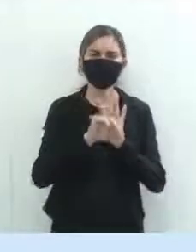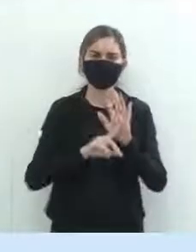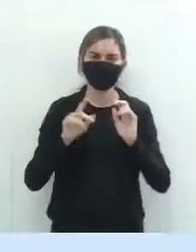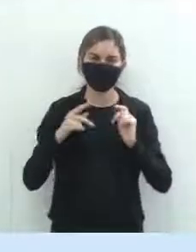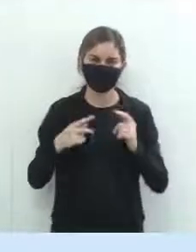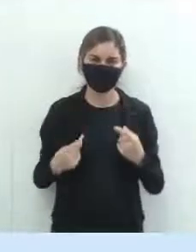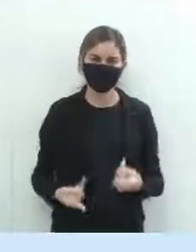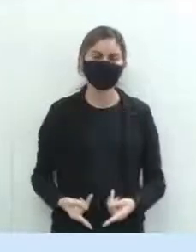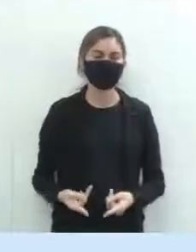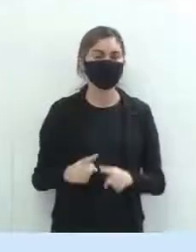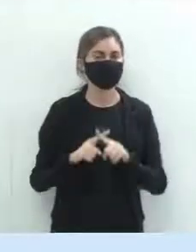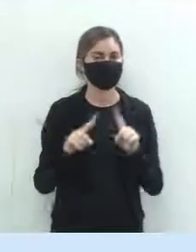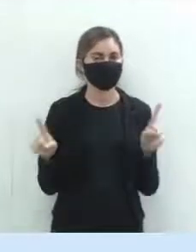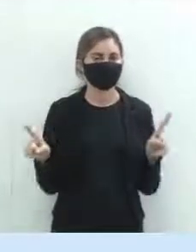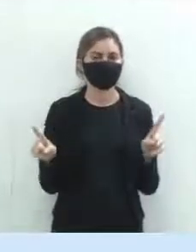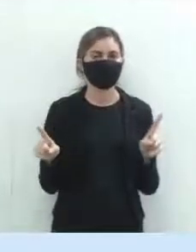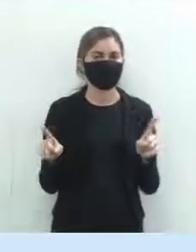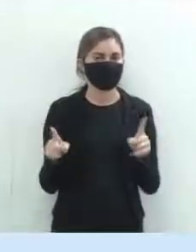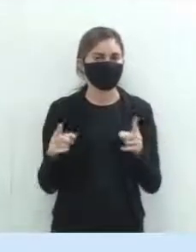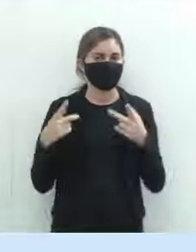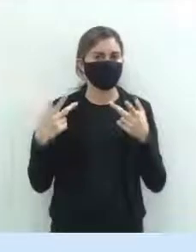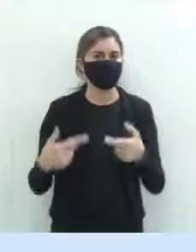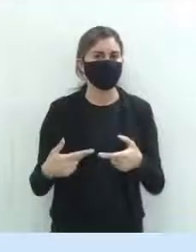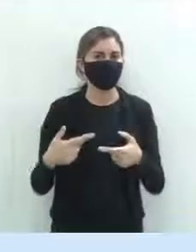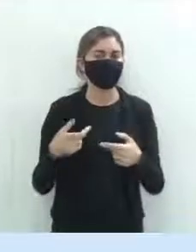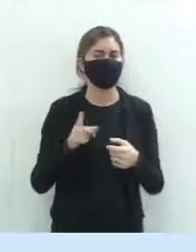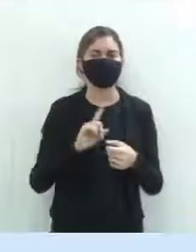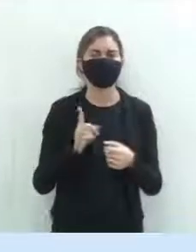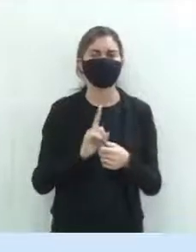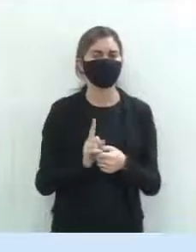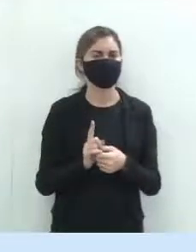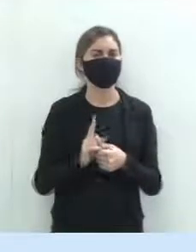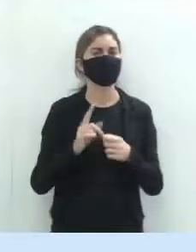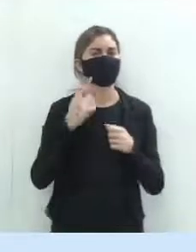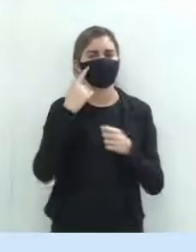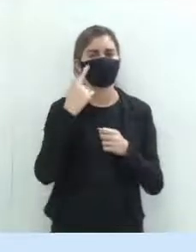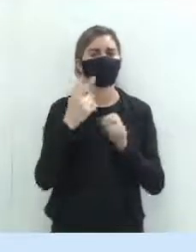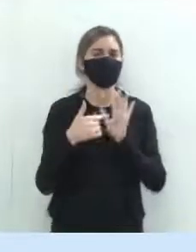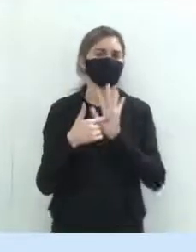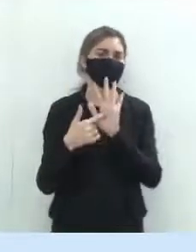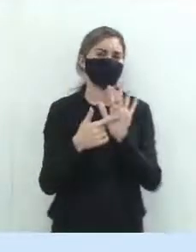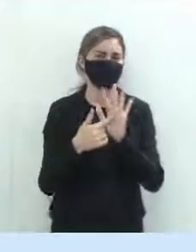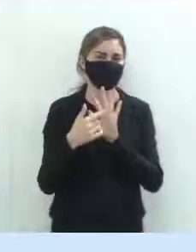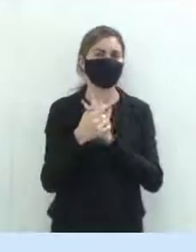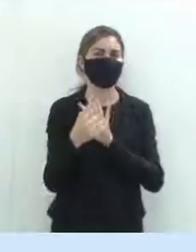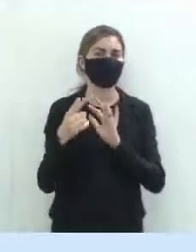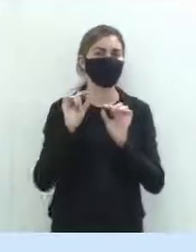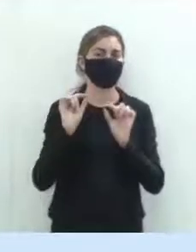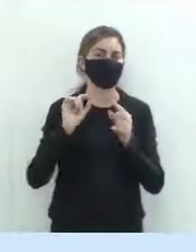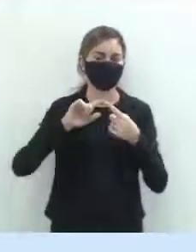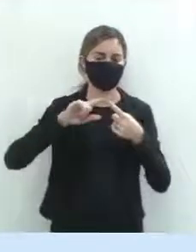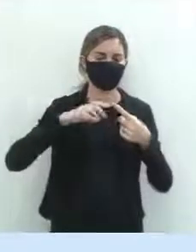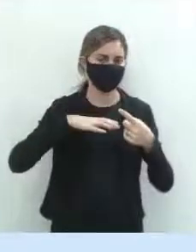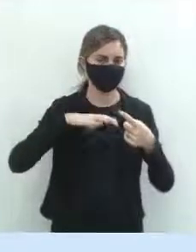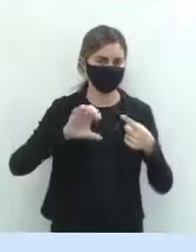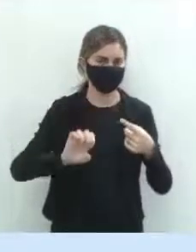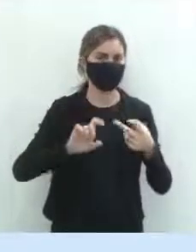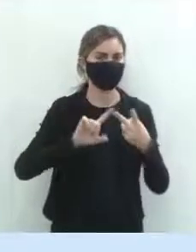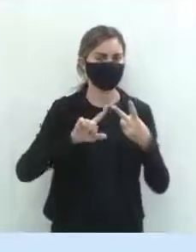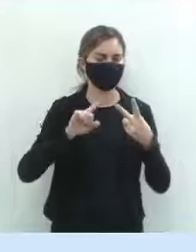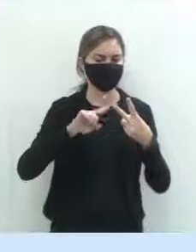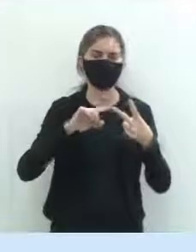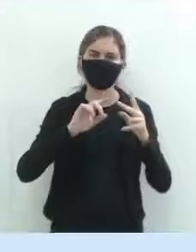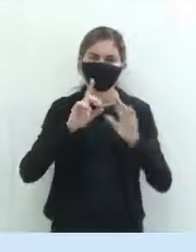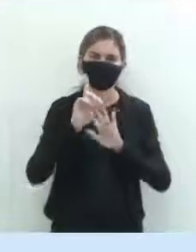direitos humanos. Mas não é bem por aí não, viu, galera? E hoje eu quero mostrar para vocês não só o que é ética, como também a relação